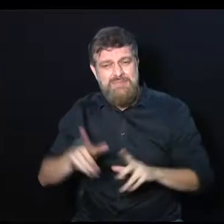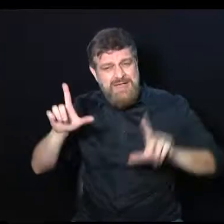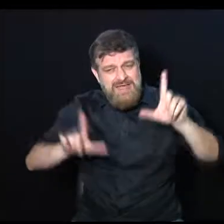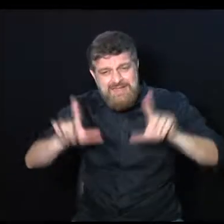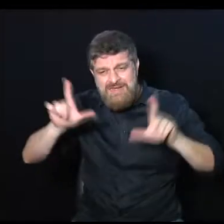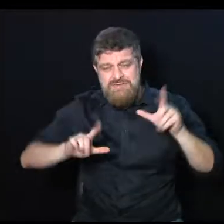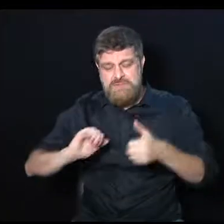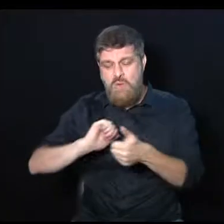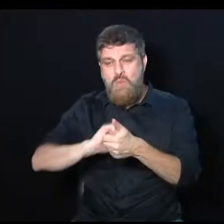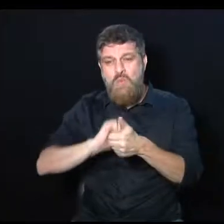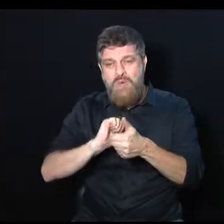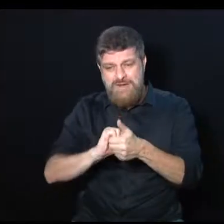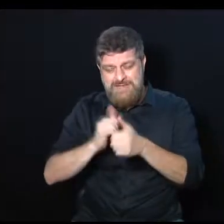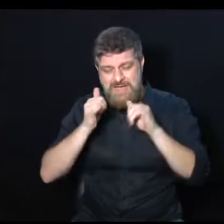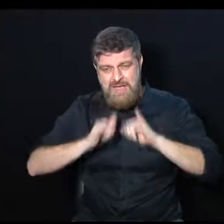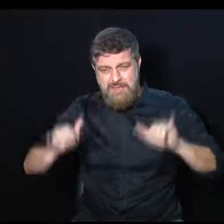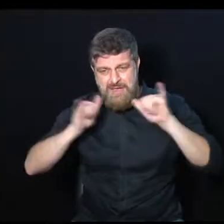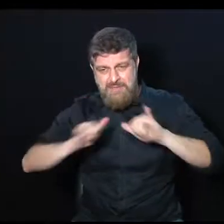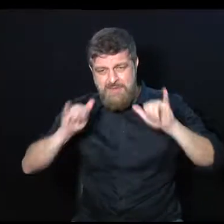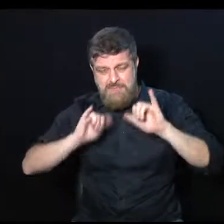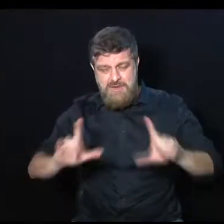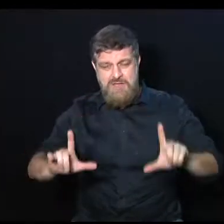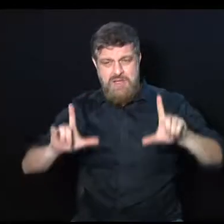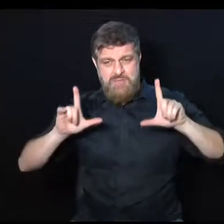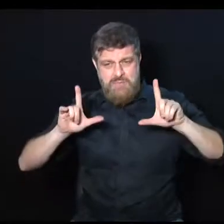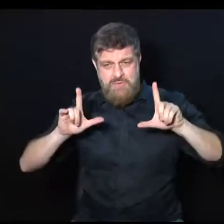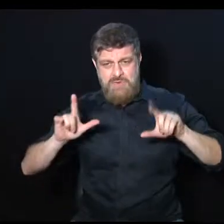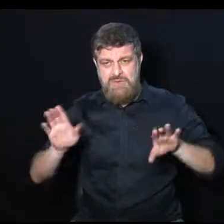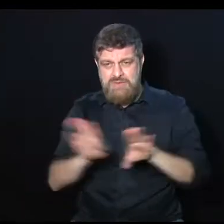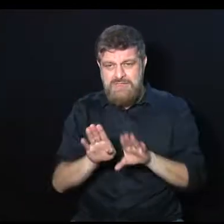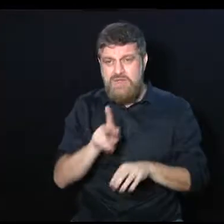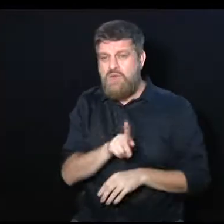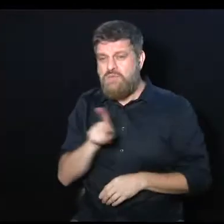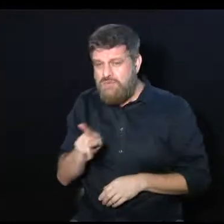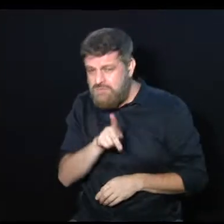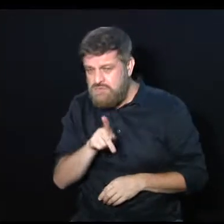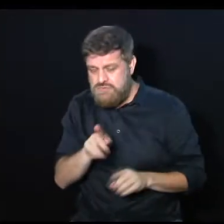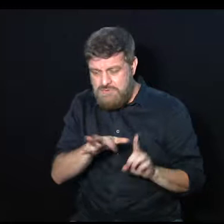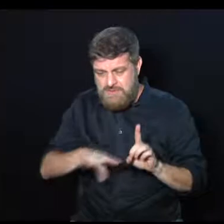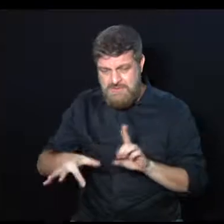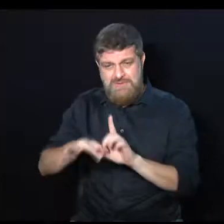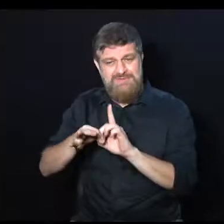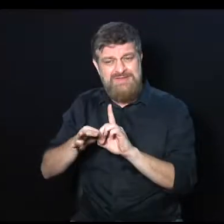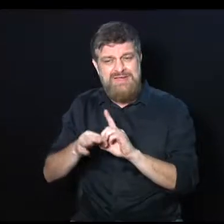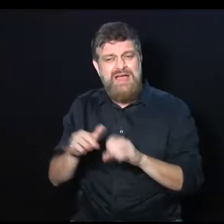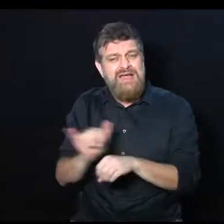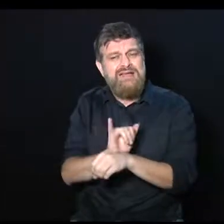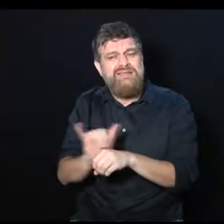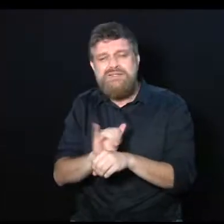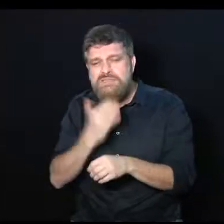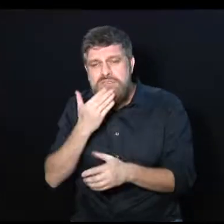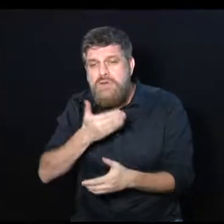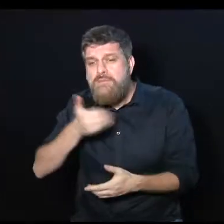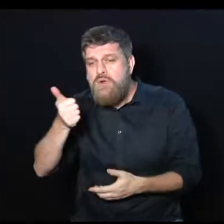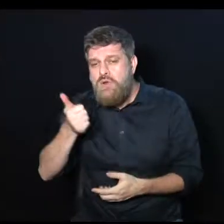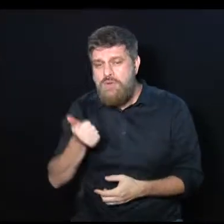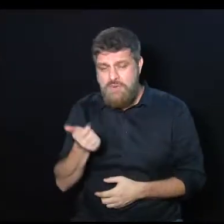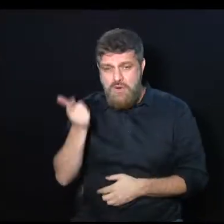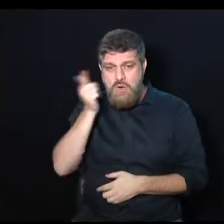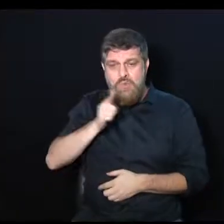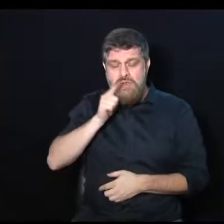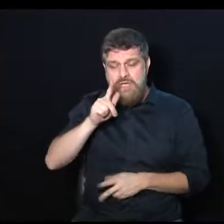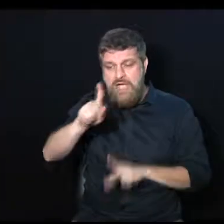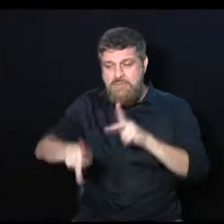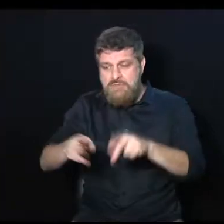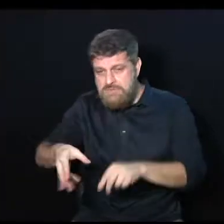alta qualidade, com indivíduos de publicidade, com professores envolvidos, para ver qual que é a melhor técnica para você atingir a população,